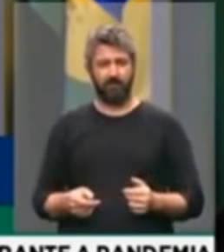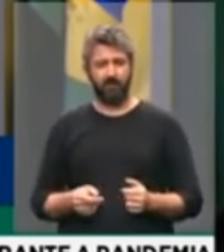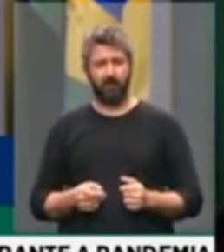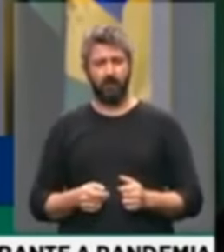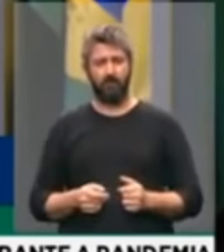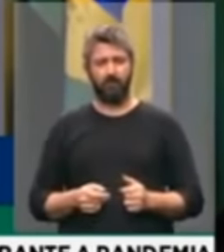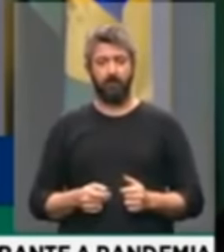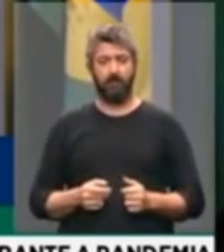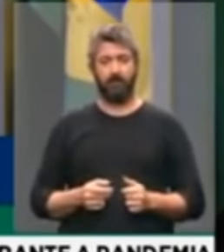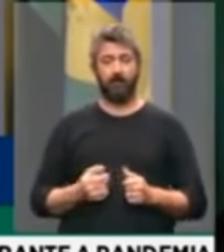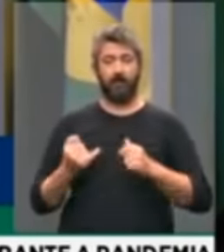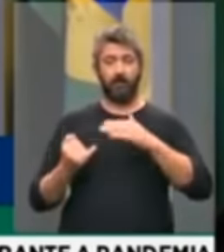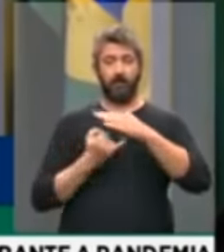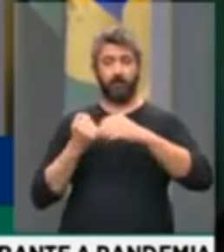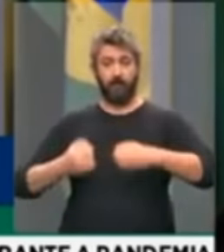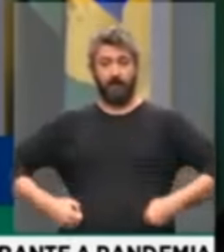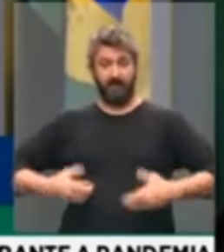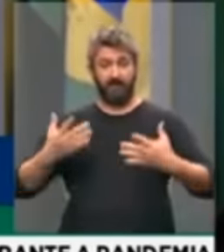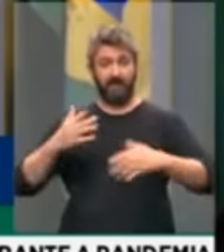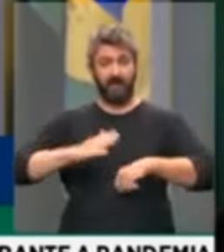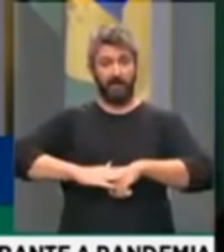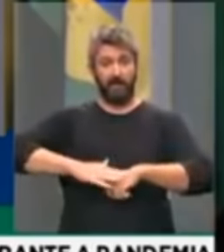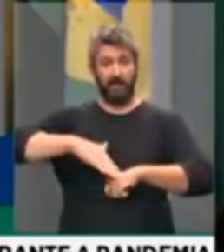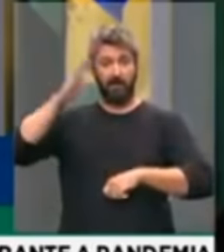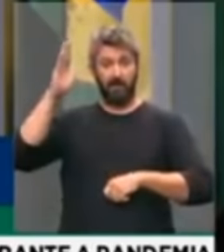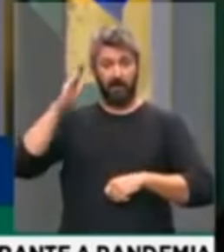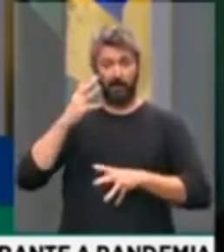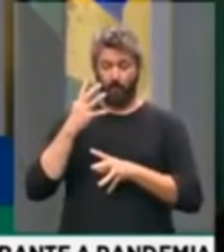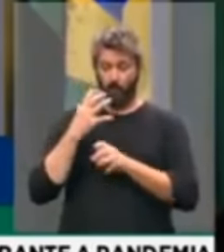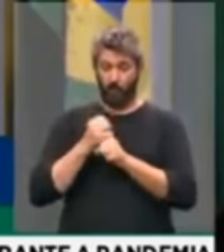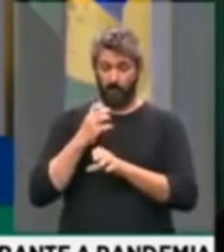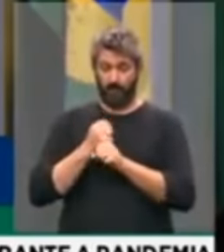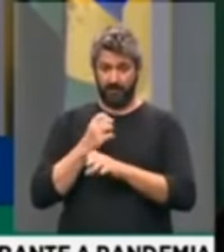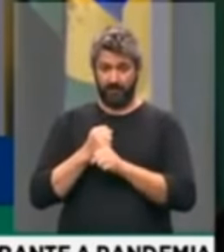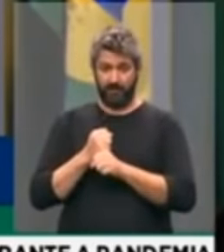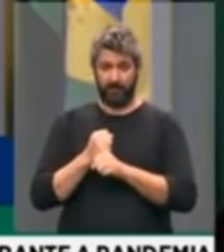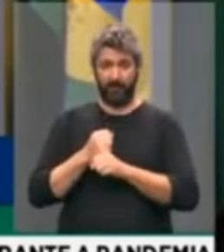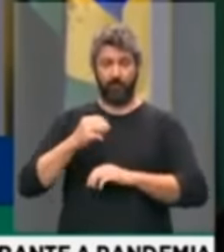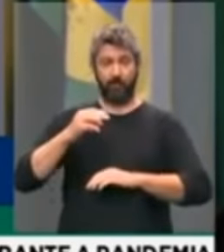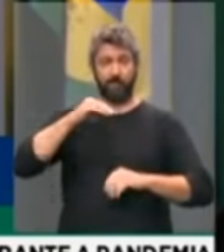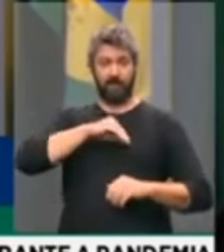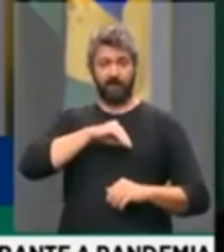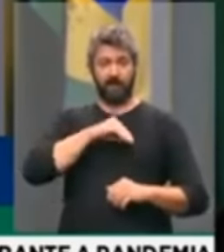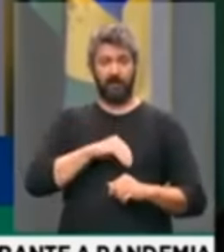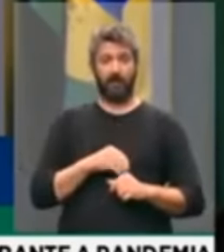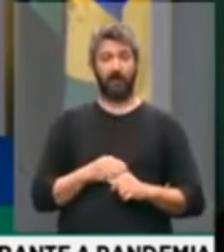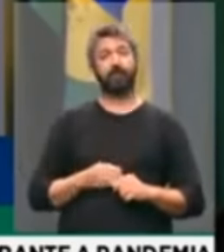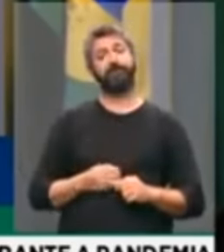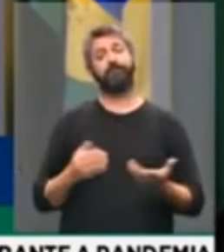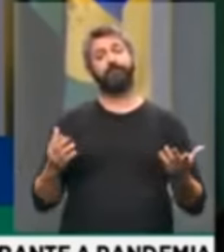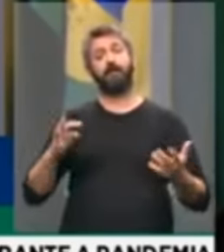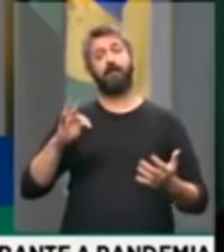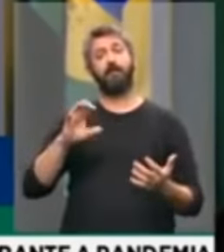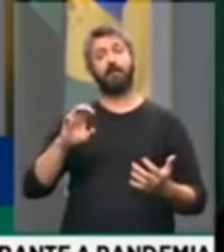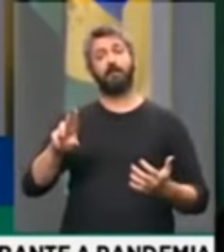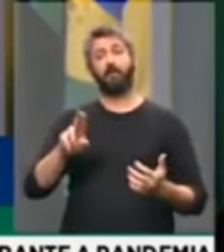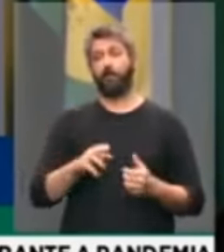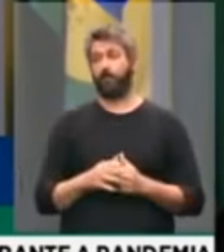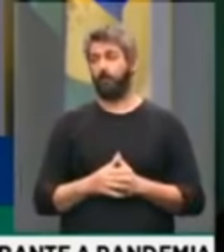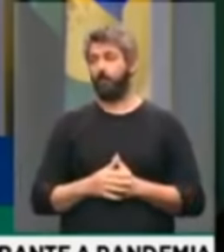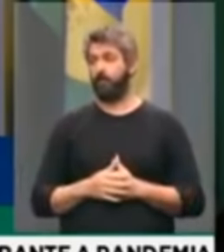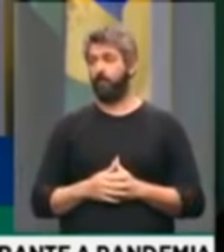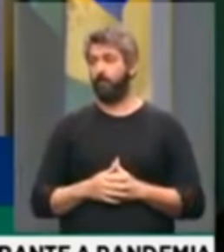que o órgão que mais gasta proporcionalmente o seu orçamento com pessoal é o tribunal de contas da